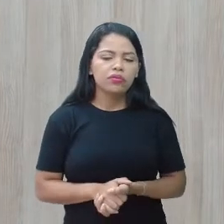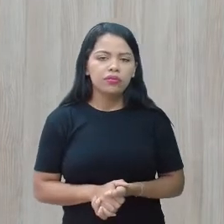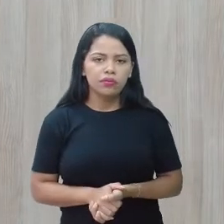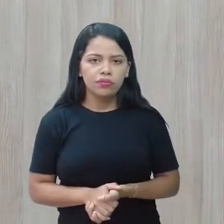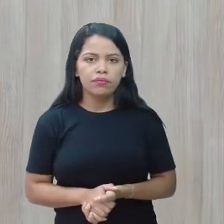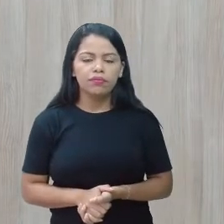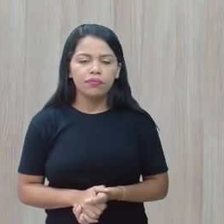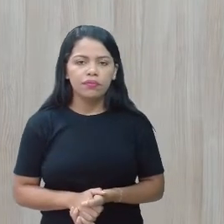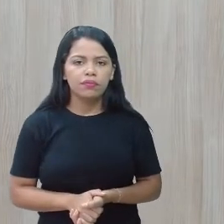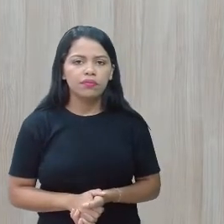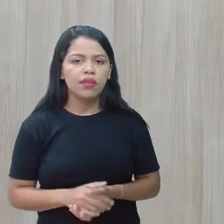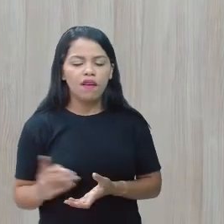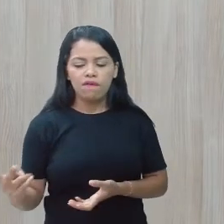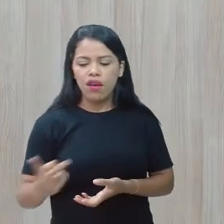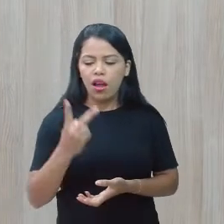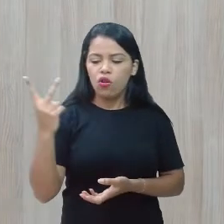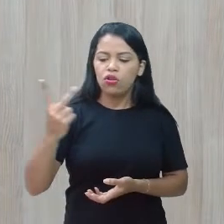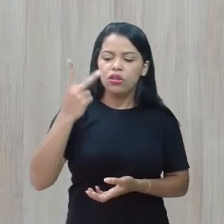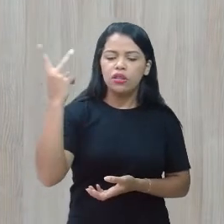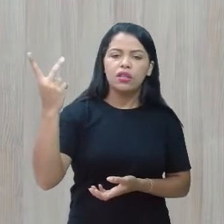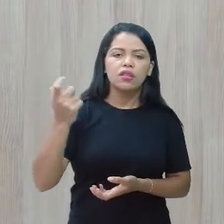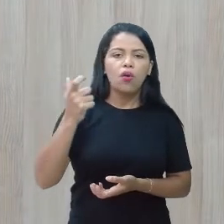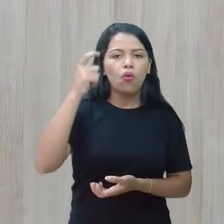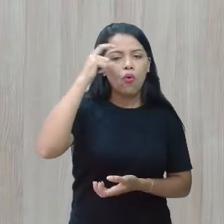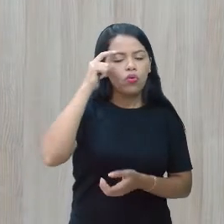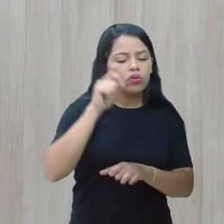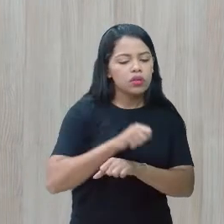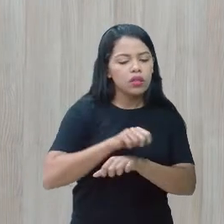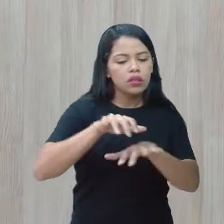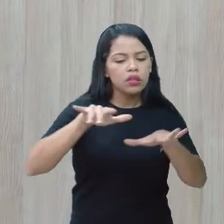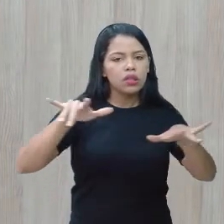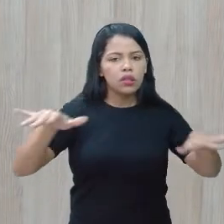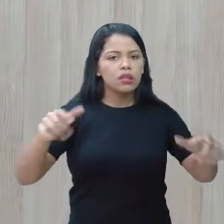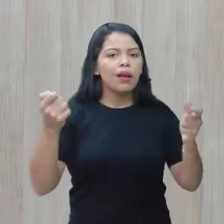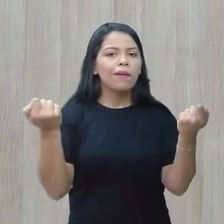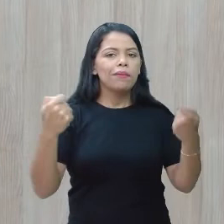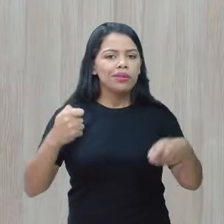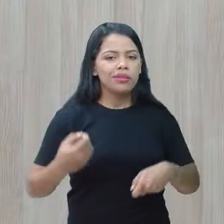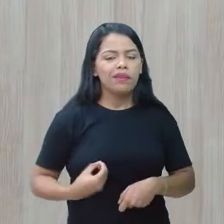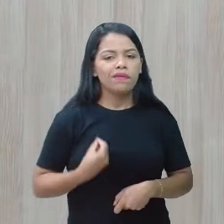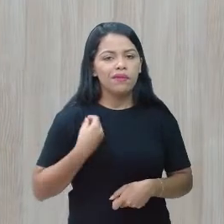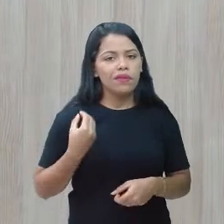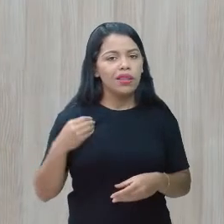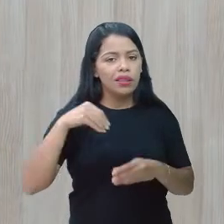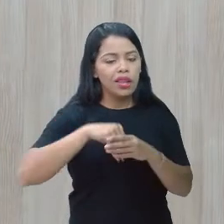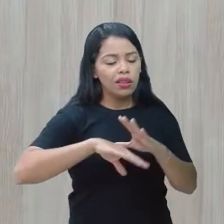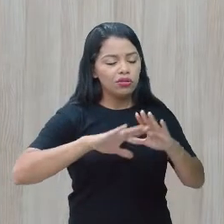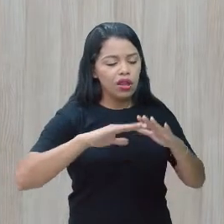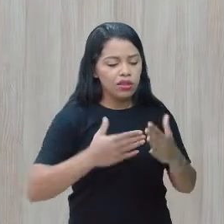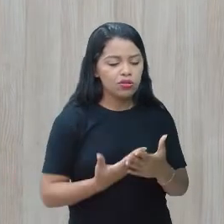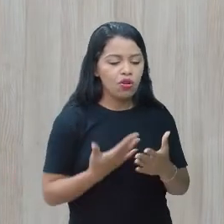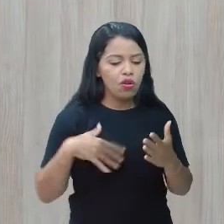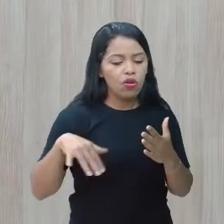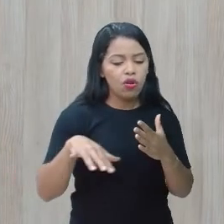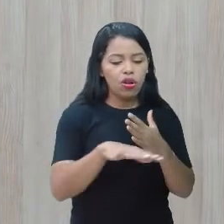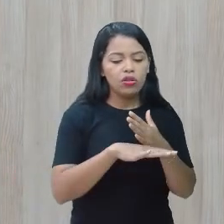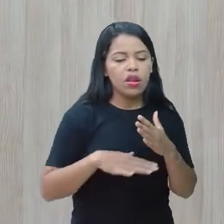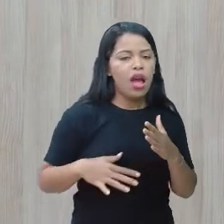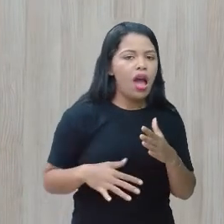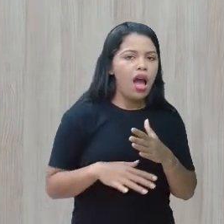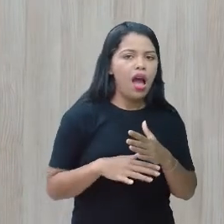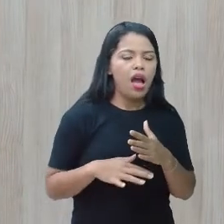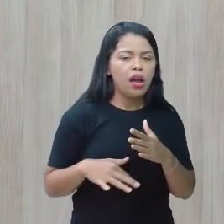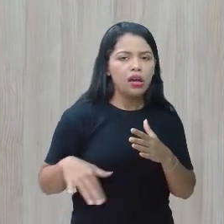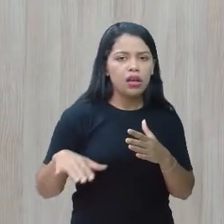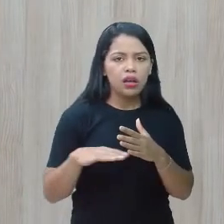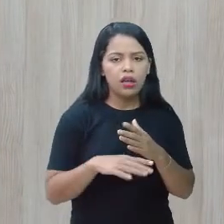Valorização, conscientização, deve ser apenas vivenciado dentro da escola, no meio dos ambientes